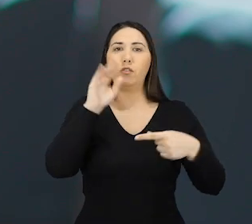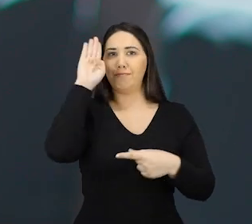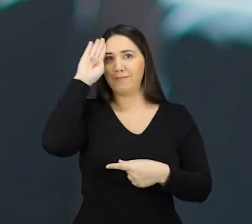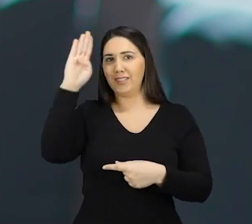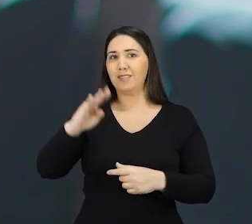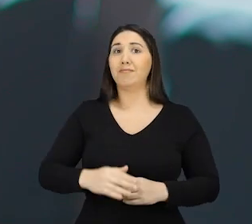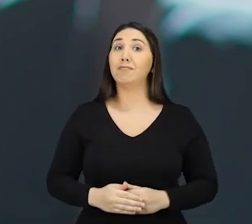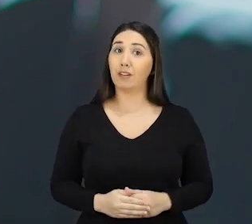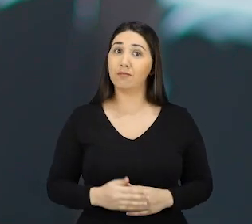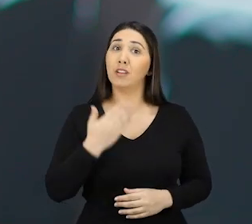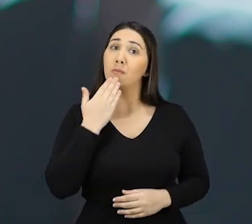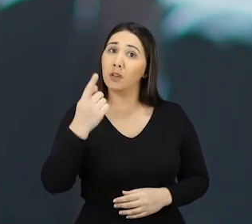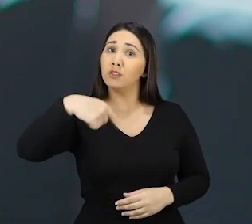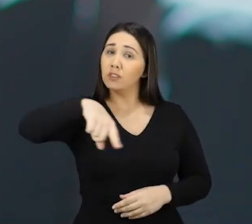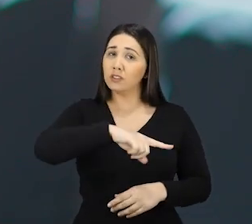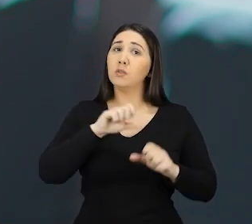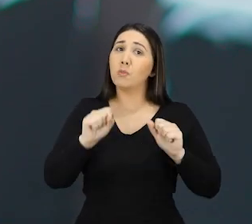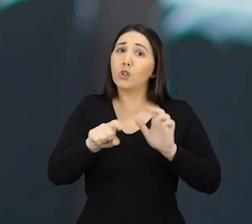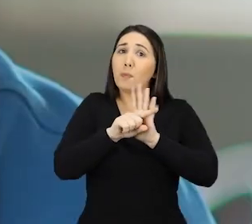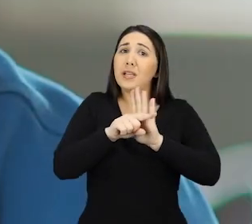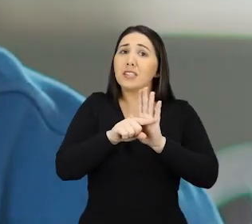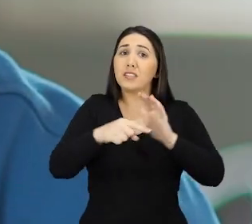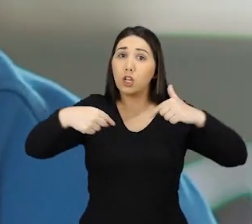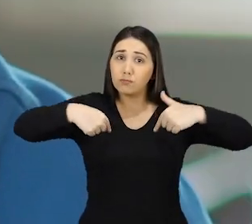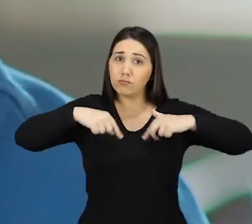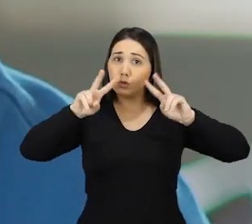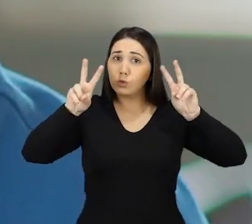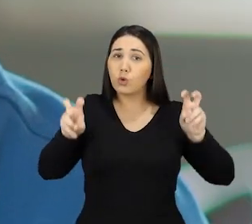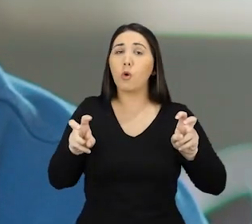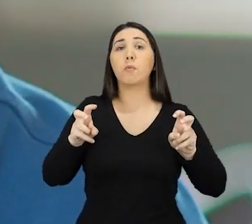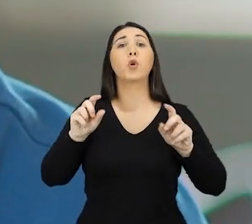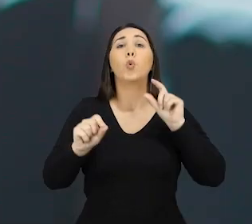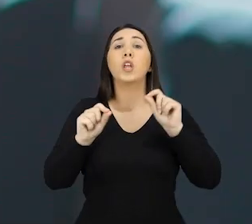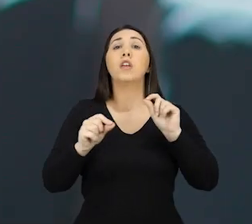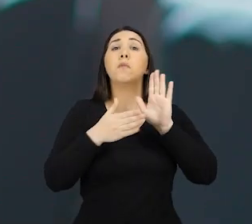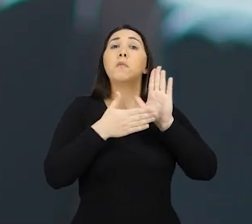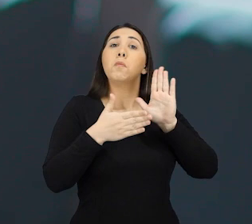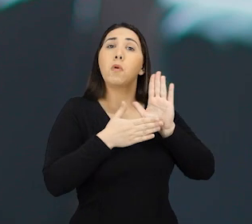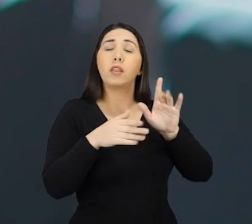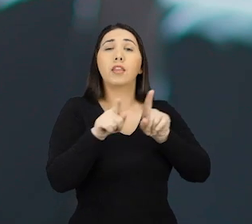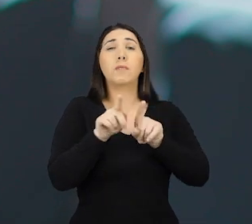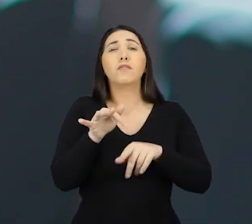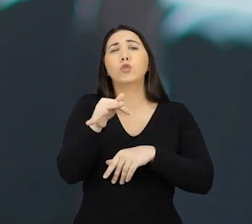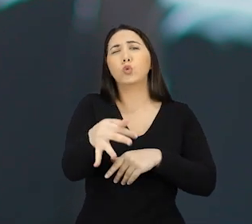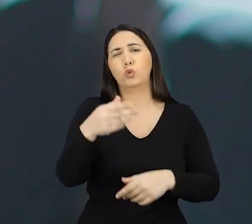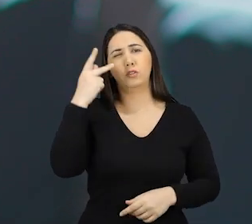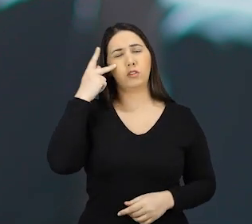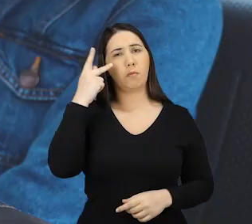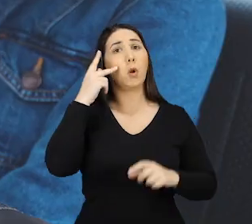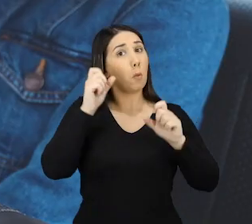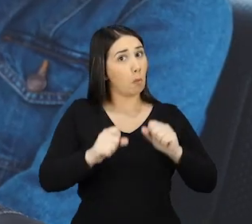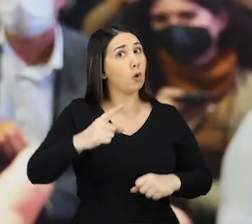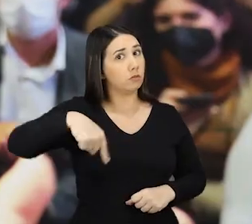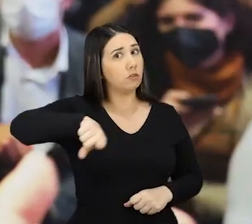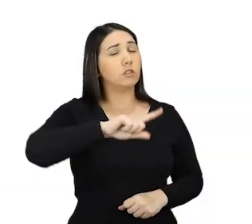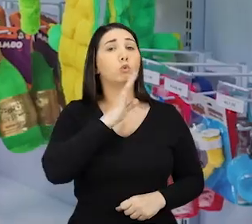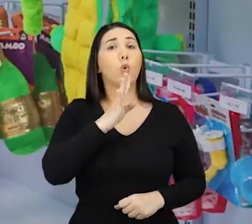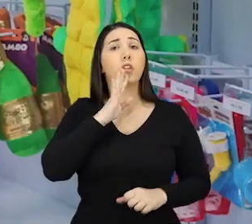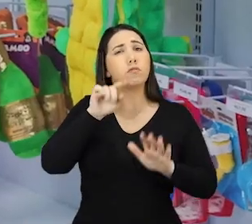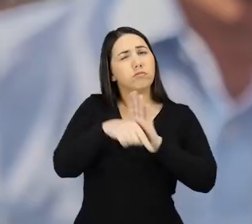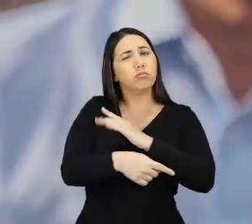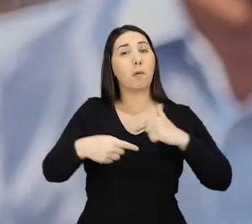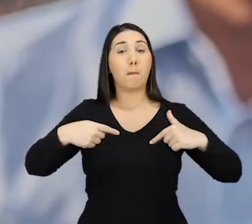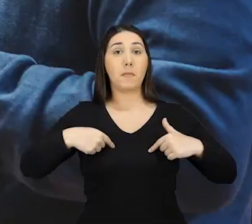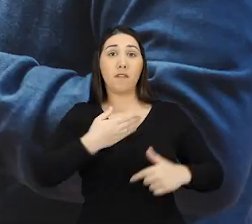te faço um pedido. Pesquise mais sobre as minhas ideias e o que eu penso para o futuro de São Paulo. Dá um Google aí no meu nome, conheça quem eu sou, a minha família, os